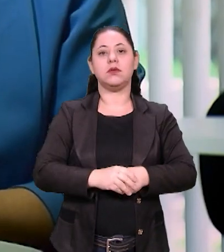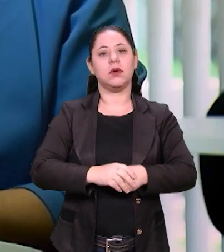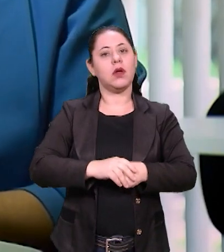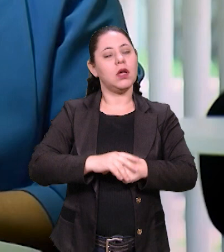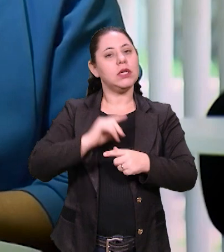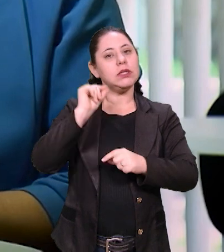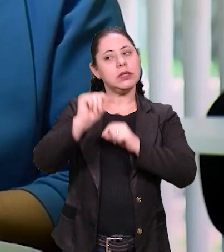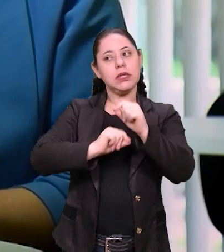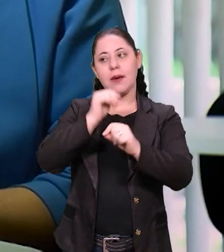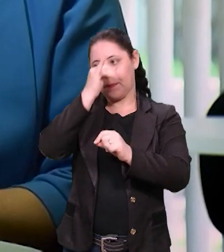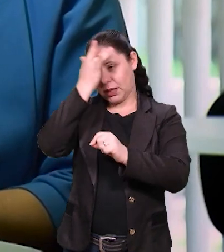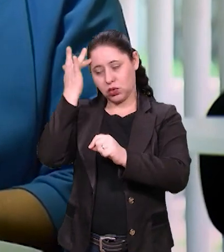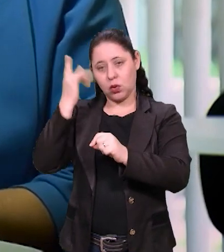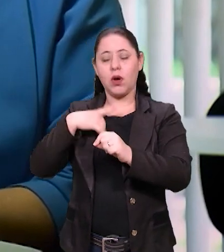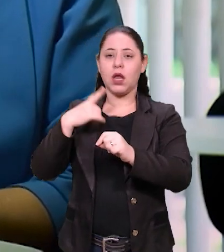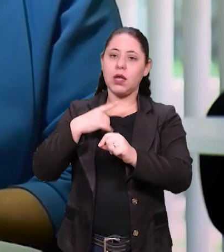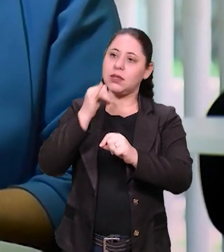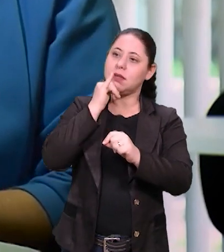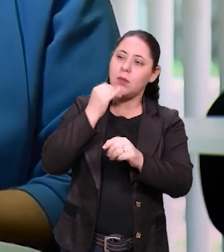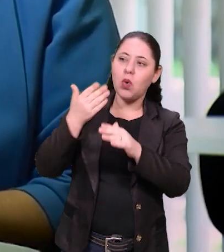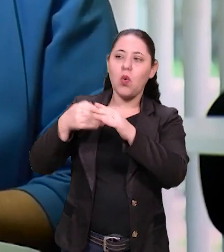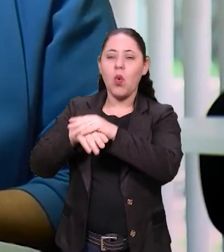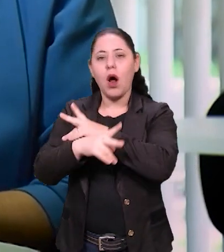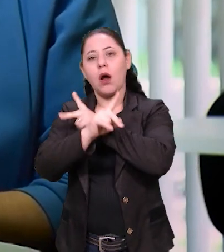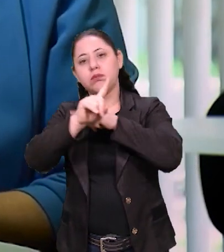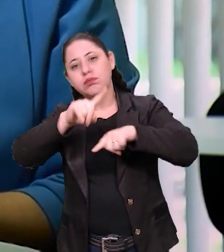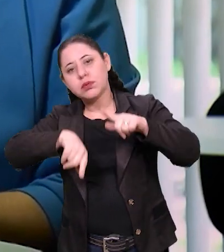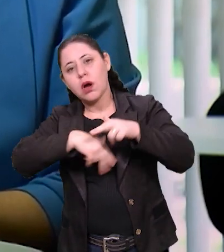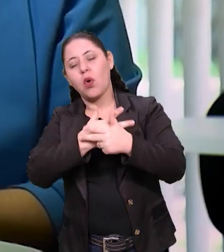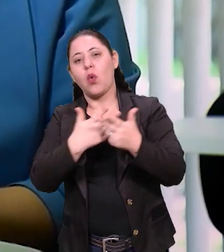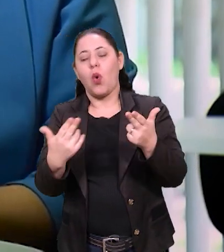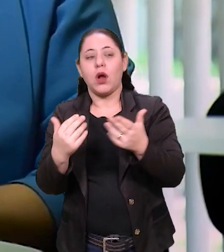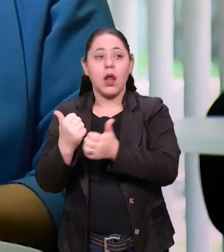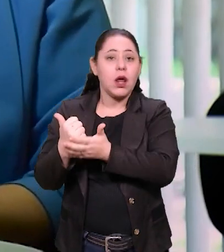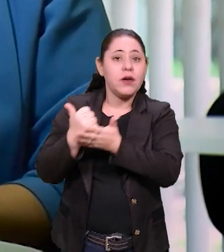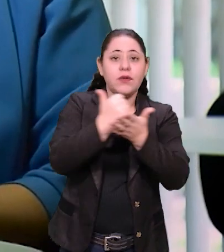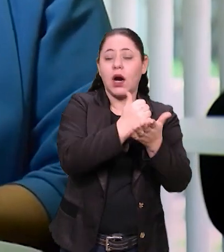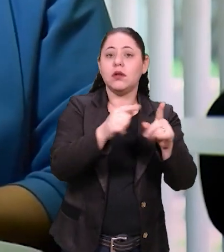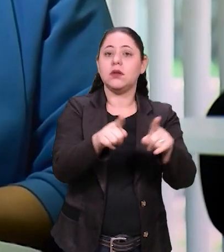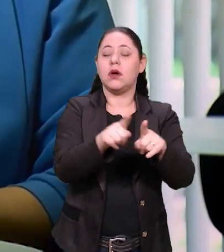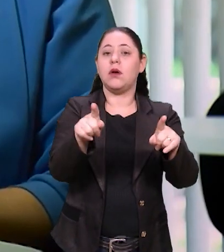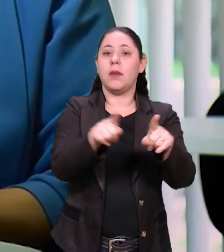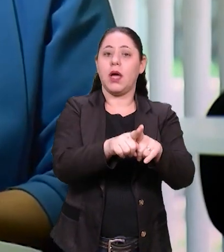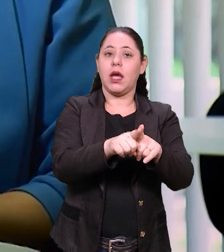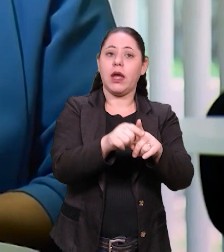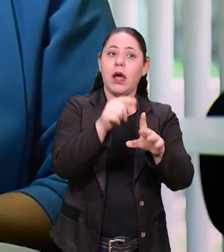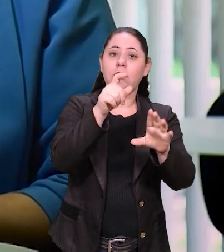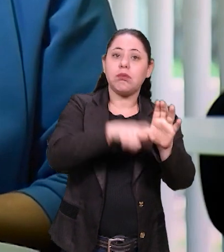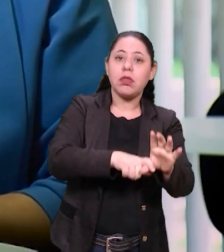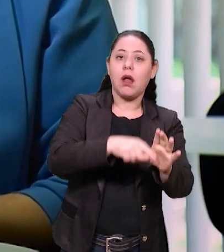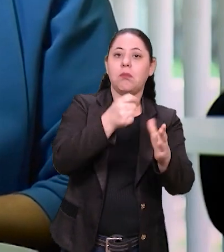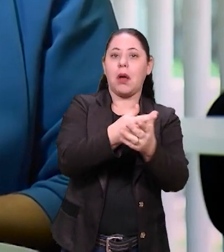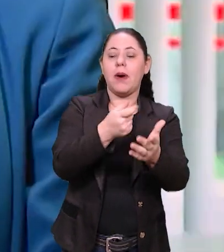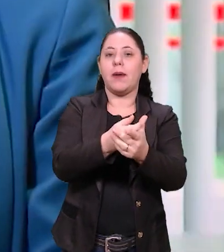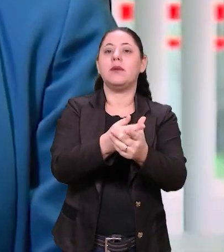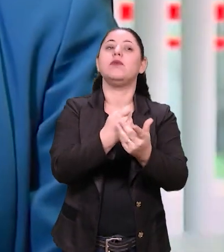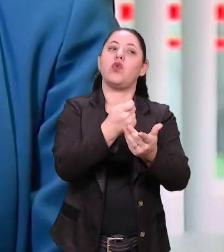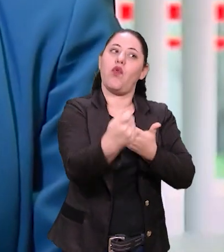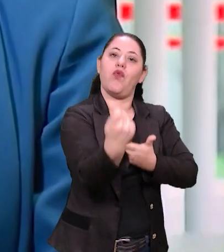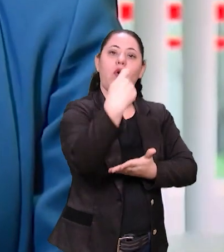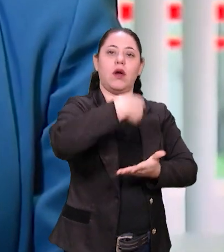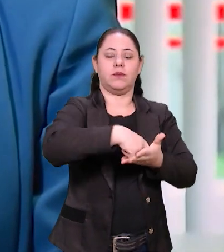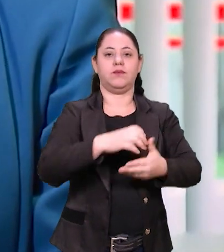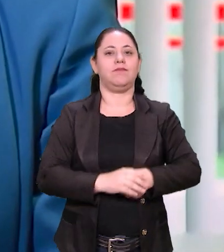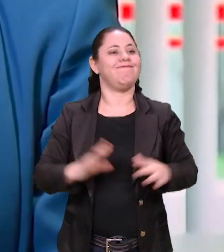que aquele descobridor despendeu para a conservação, inclusive para o transporte daquele objeto, daquele bem. Não